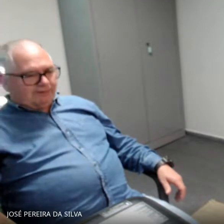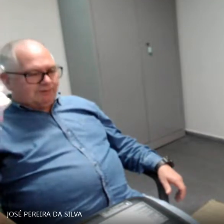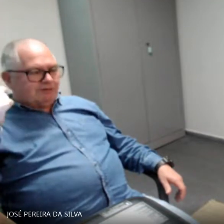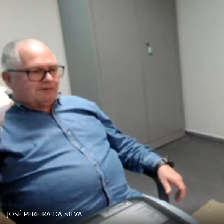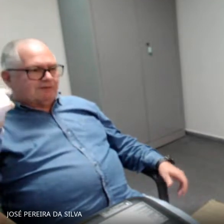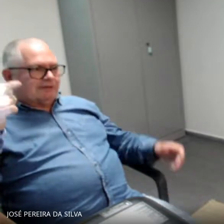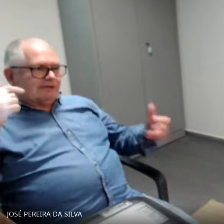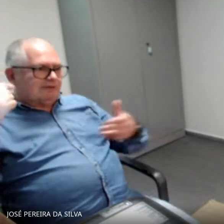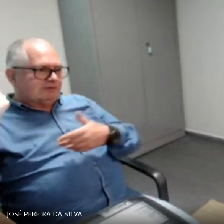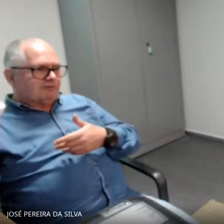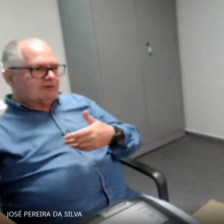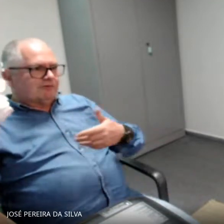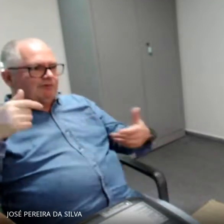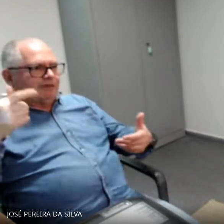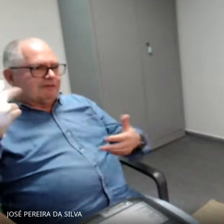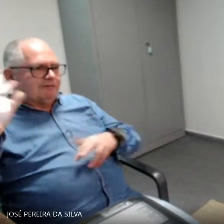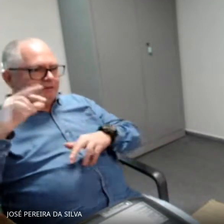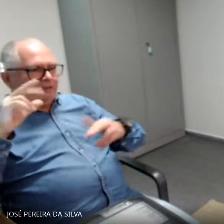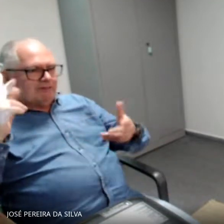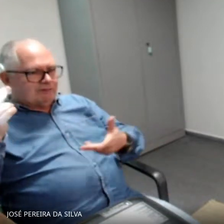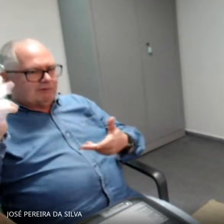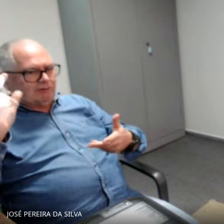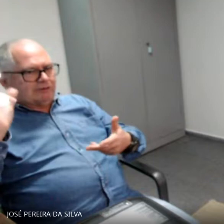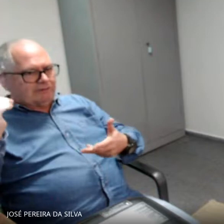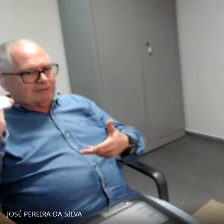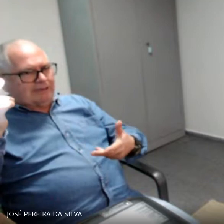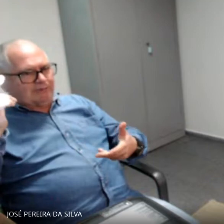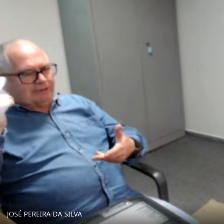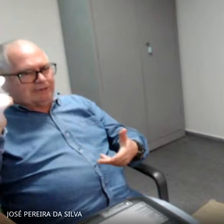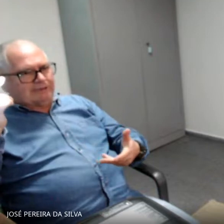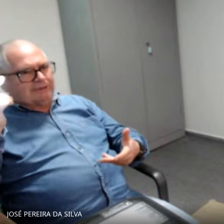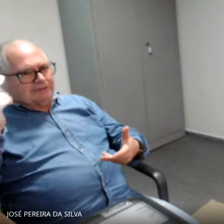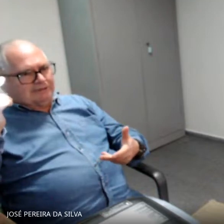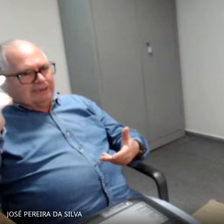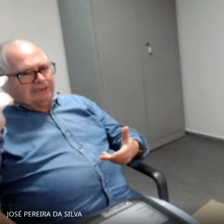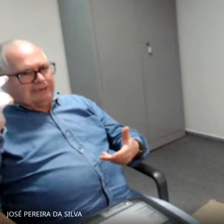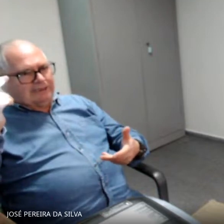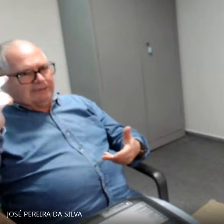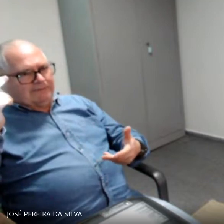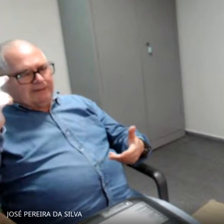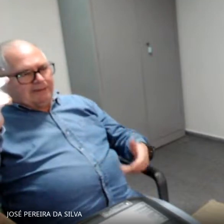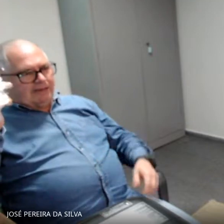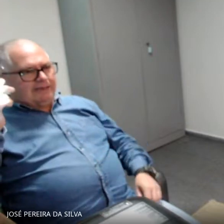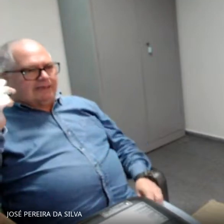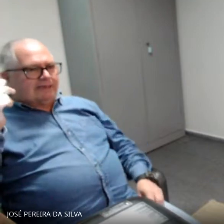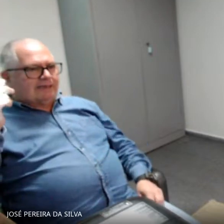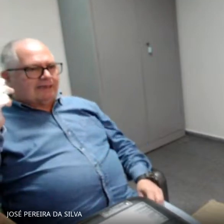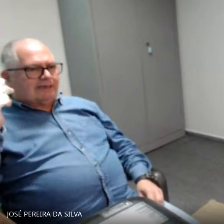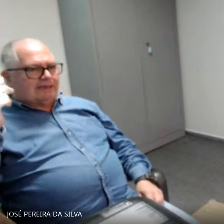tudo a ver, por isso que eu falo, quando a gente está vendo outras coisas, por exemplo, o magnetismo, você começa a ligar uma coisa com a outra, e dá a importância dessa linha, né?